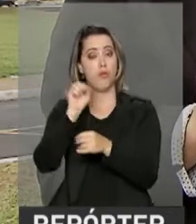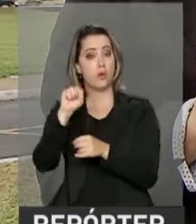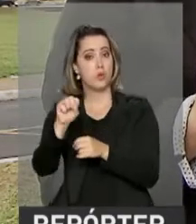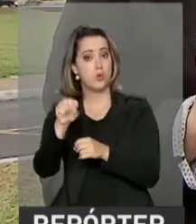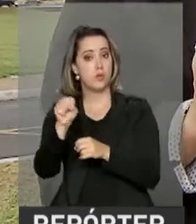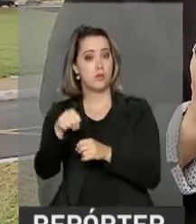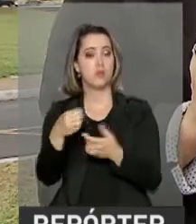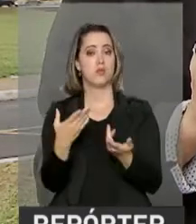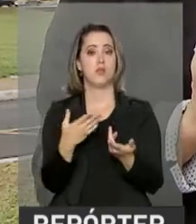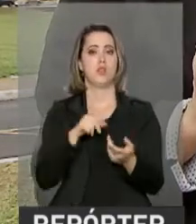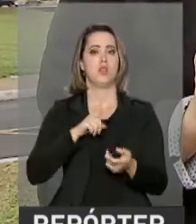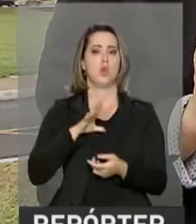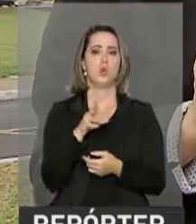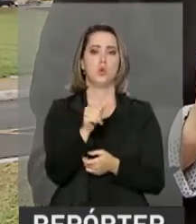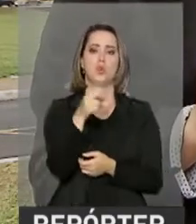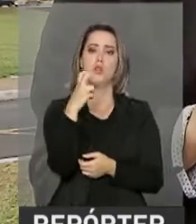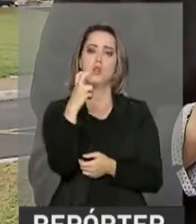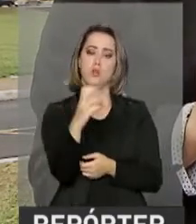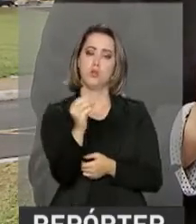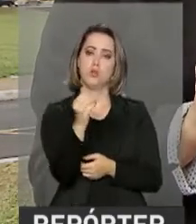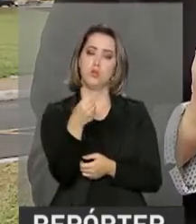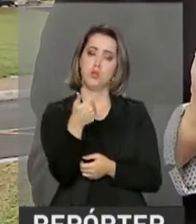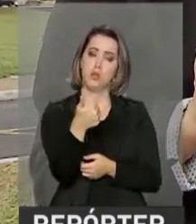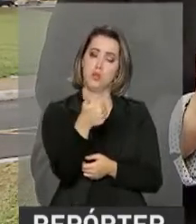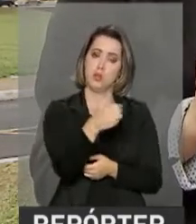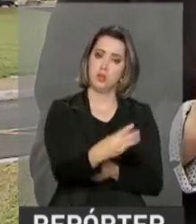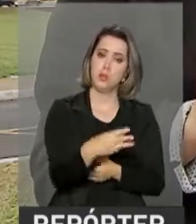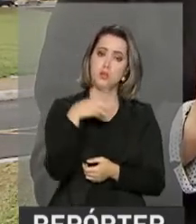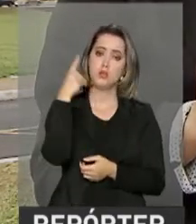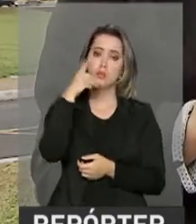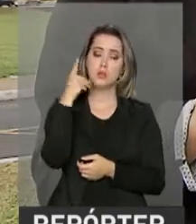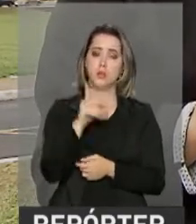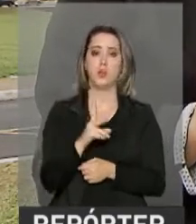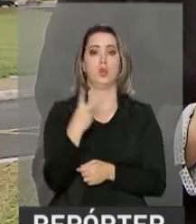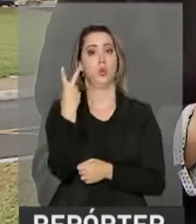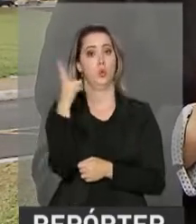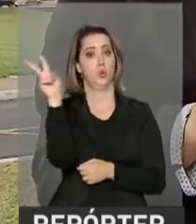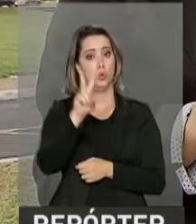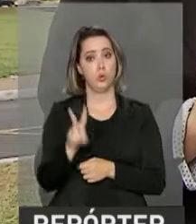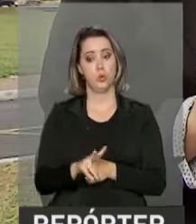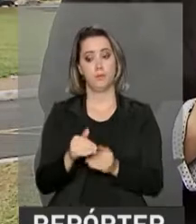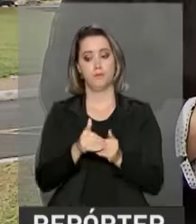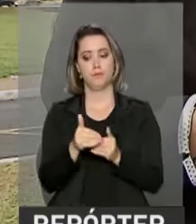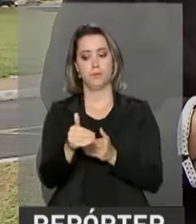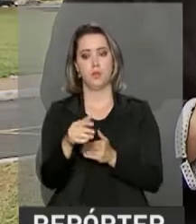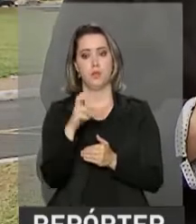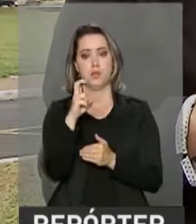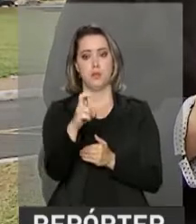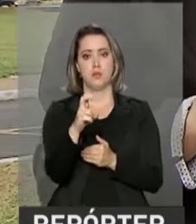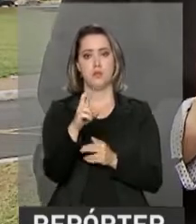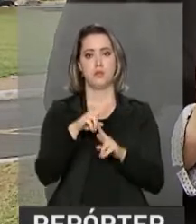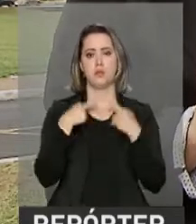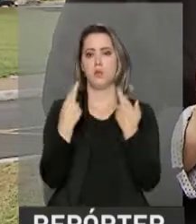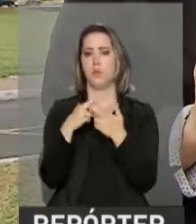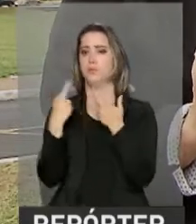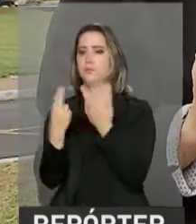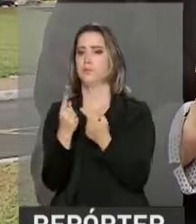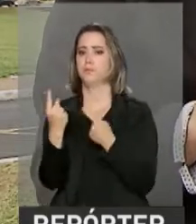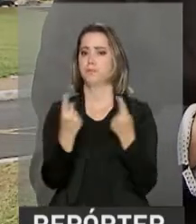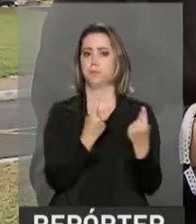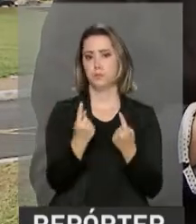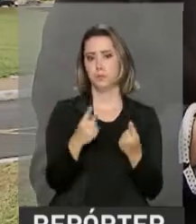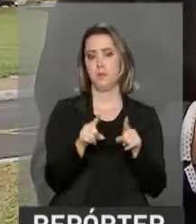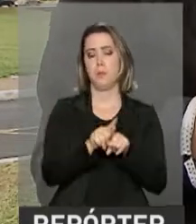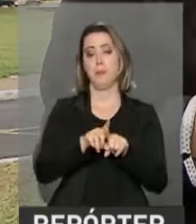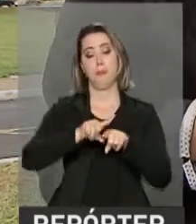federais ea votação deve ser feita duas vezes com intervalo de cinco sessões entre cada uma